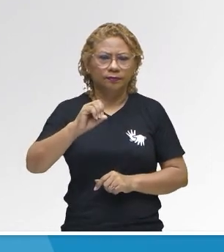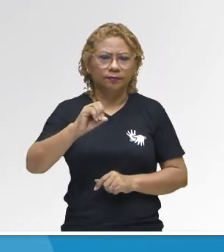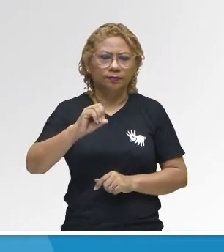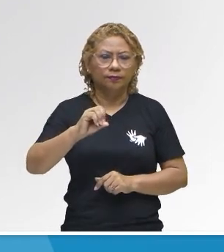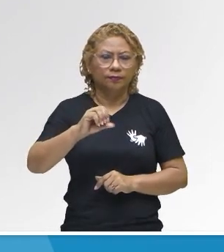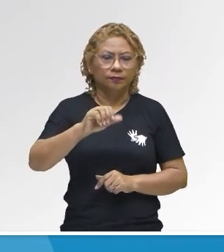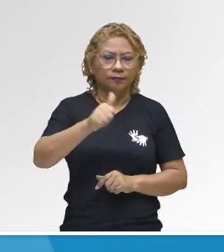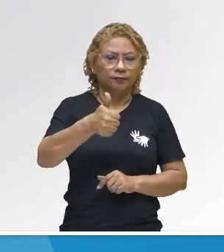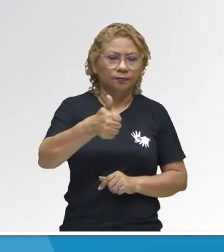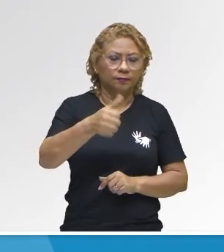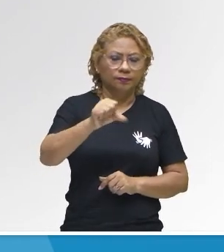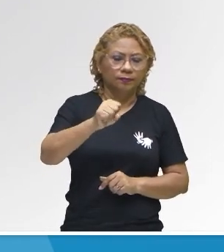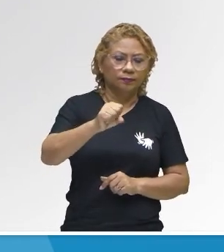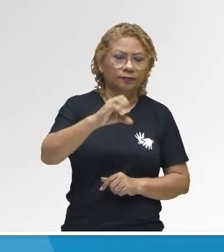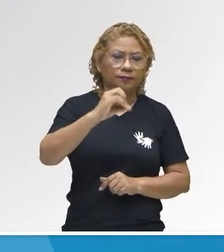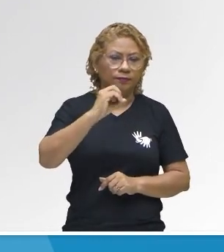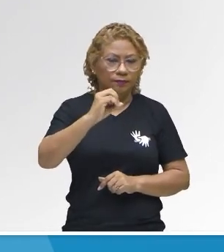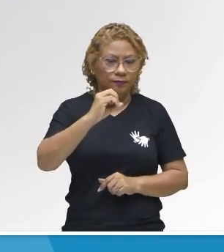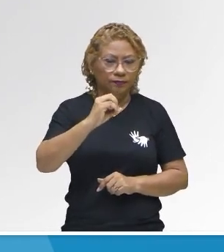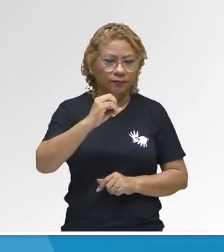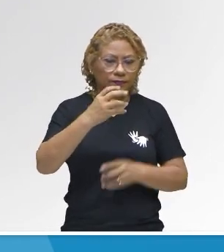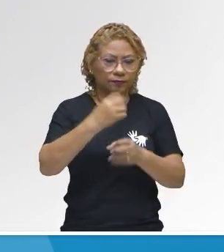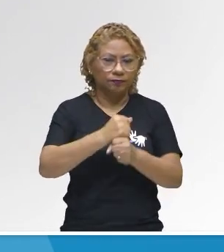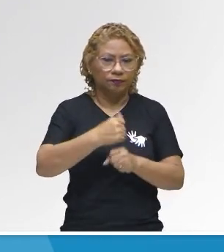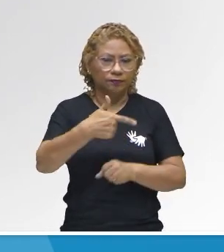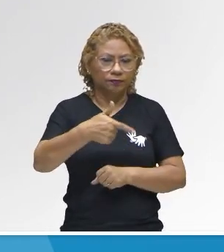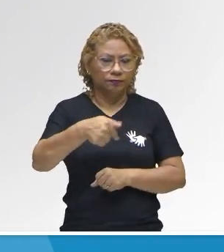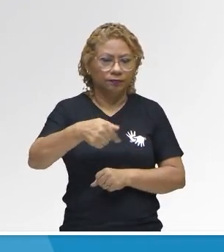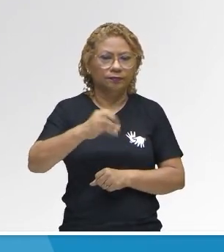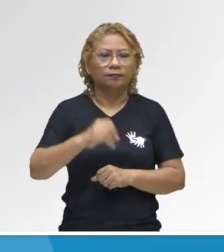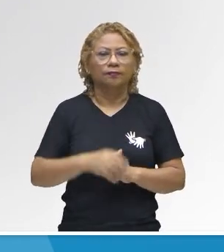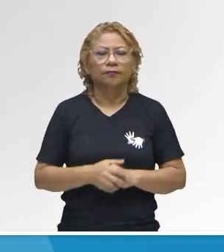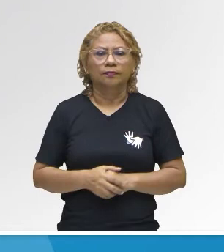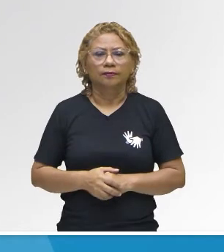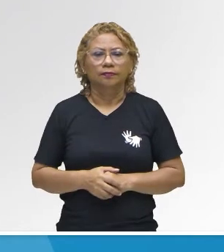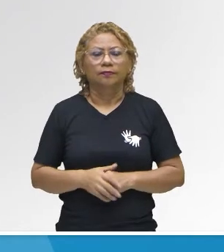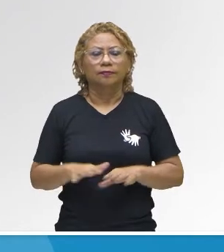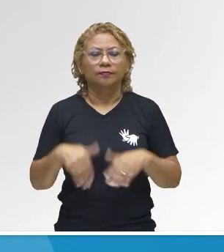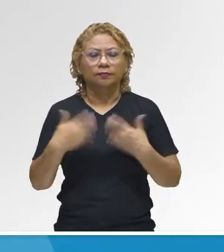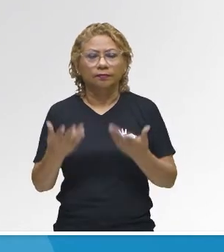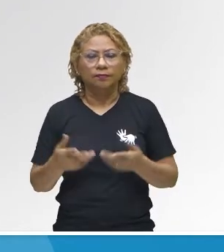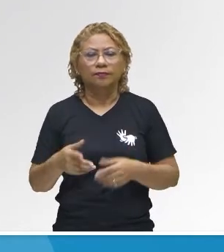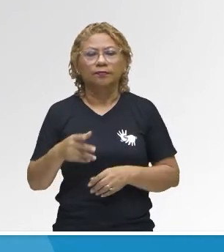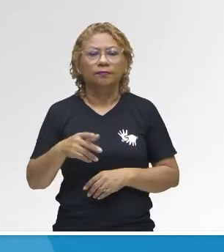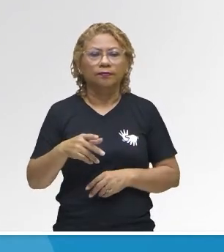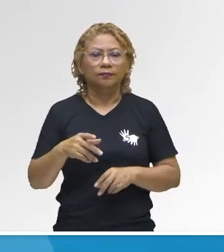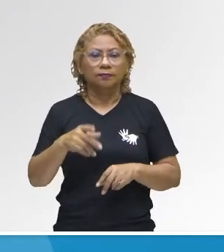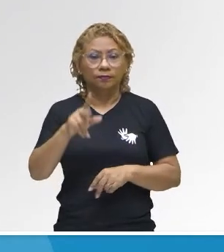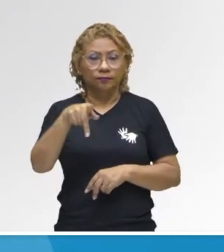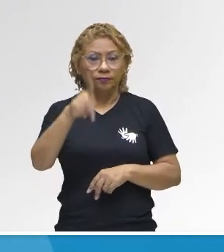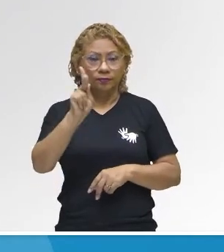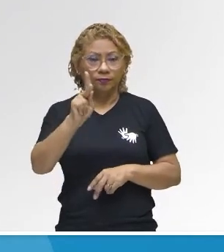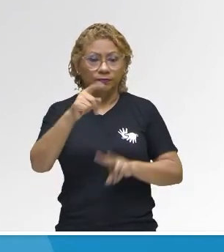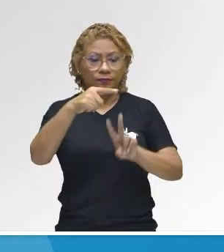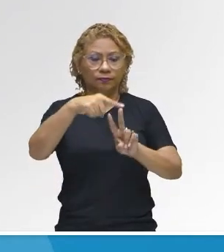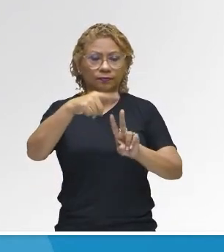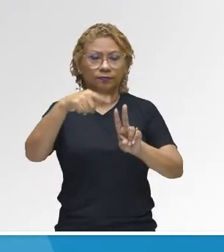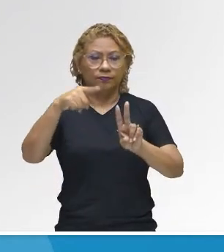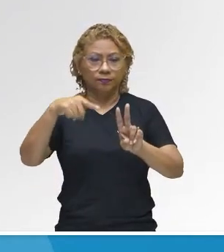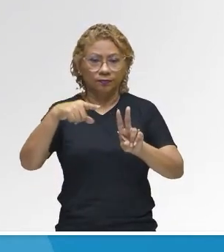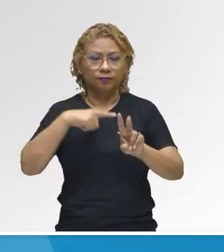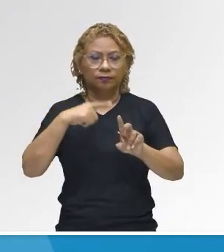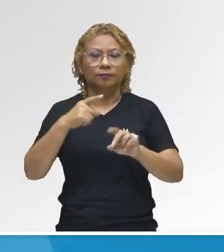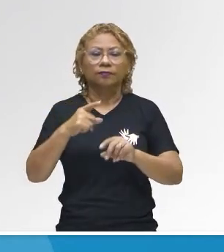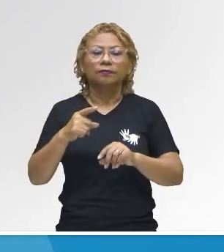π. E o que significa esse K? O K é a quantidade de voltas, nesse caso,